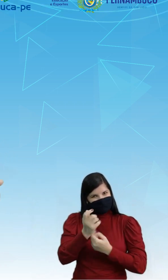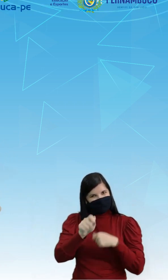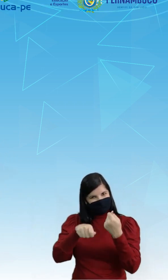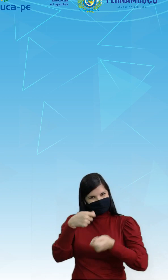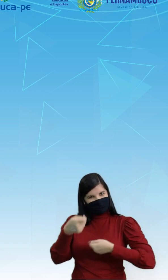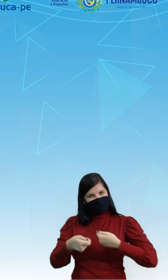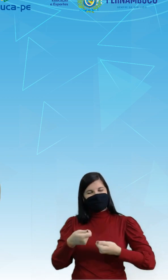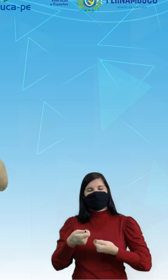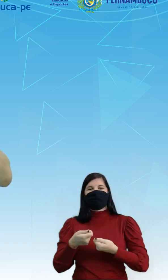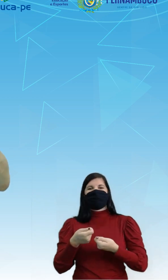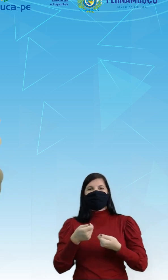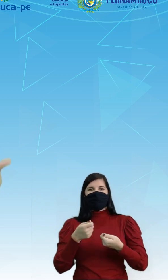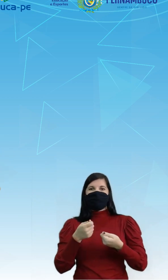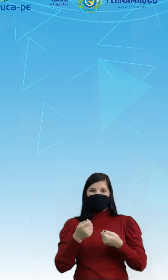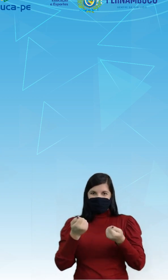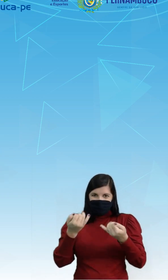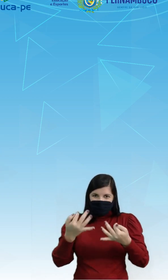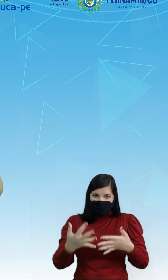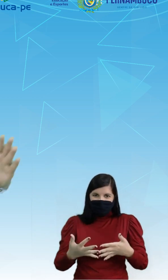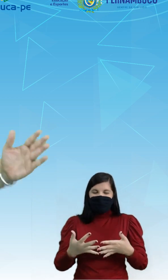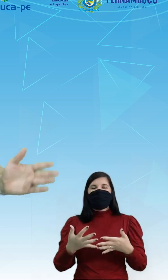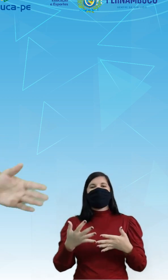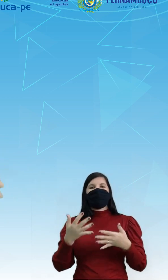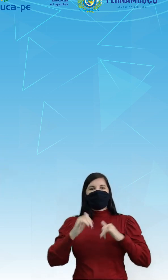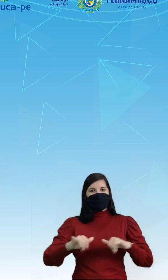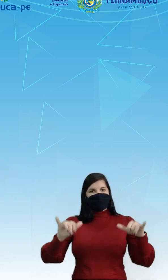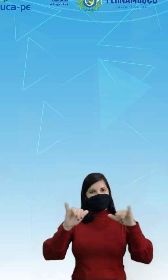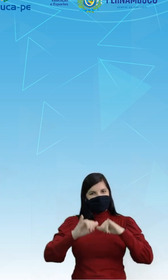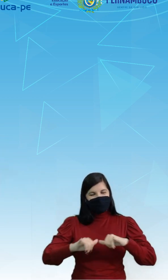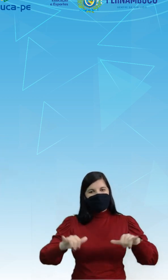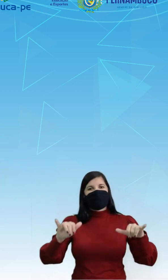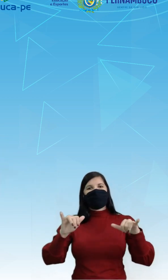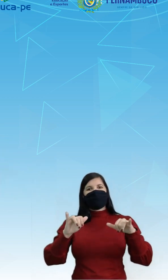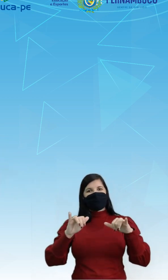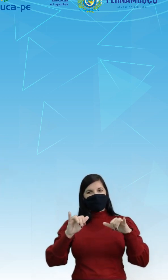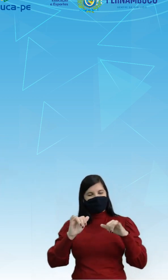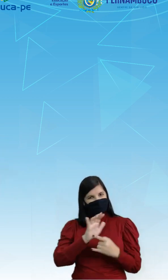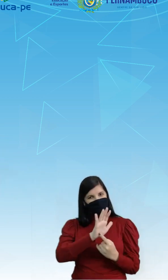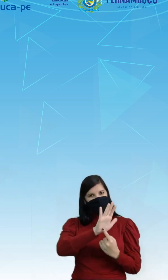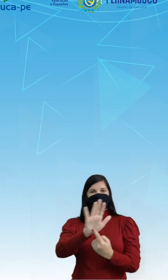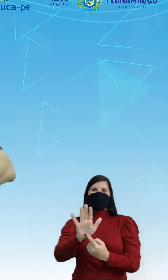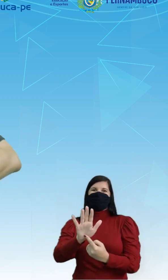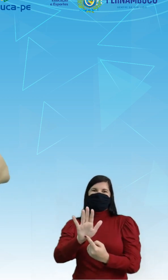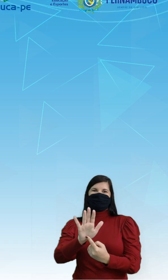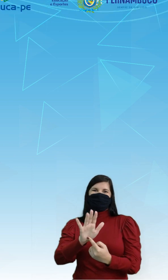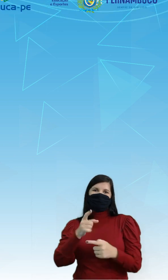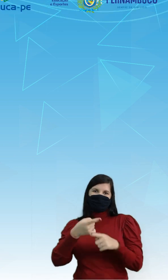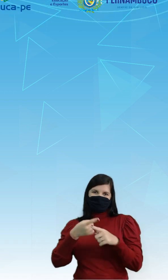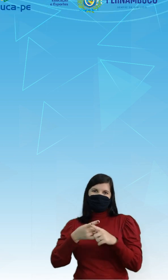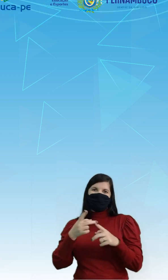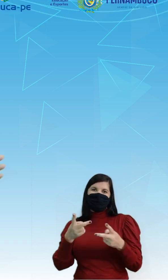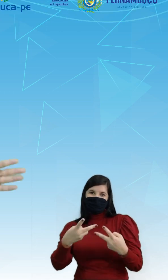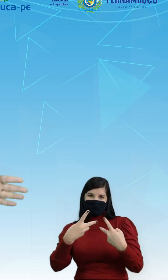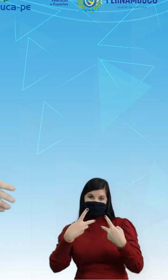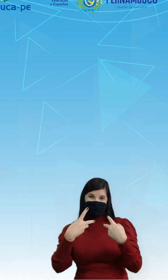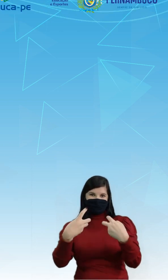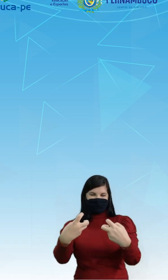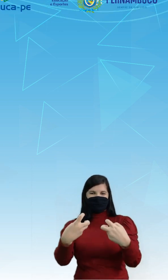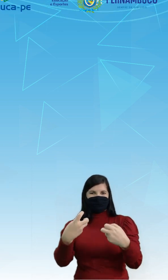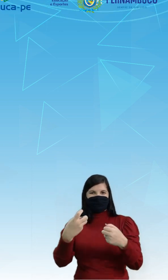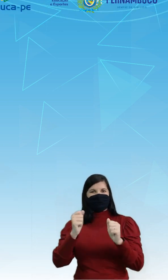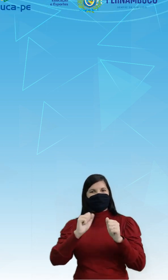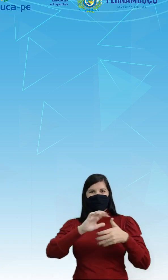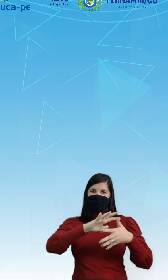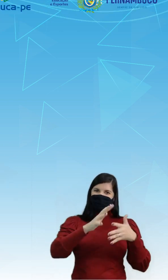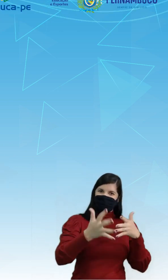professora fez justamente são o quê? As informações explícitas, porque todos nós, falantes ou não